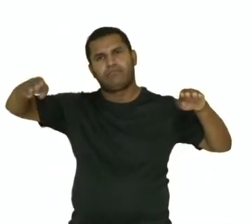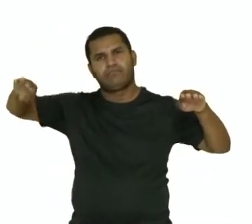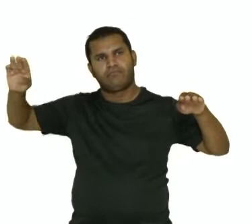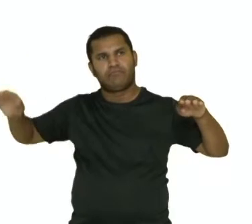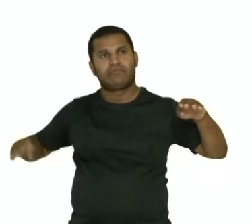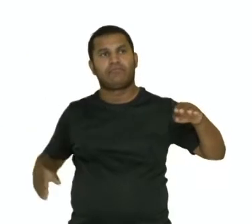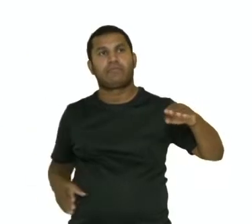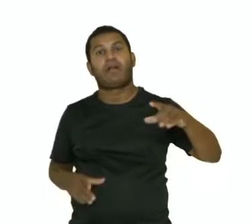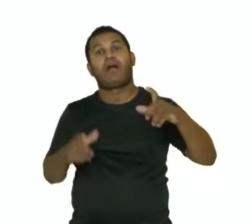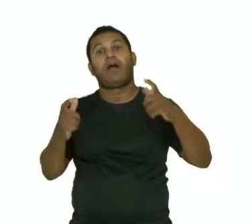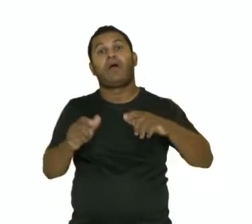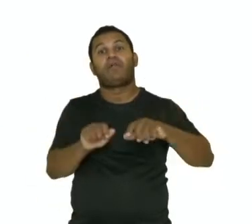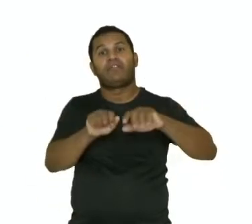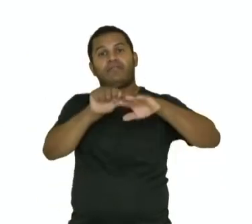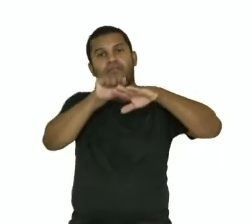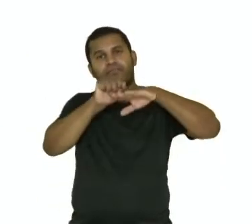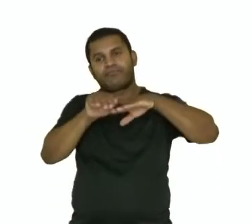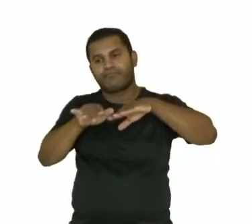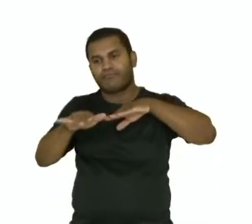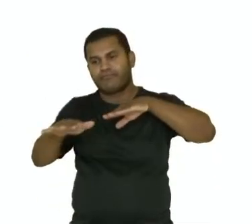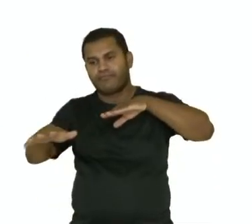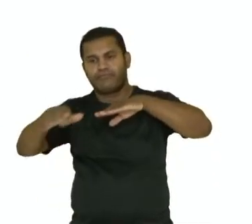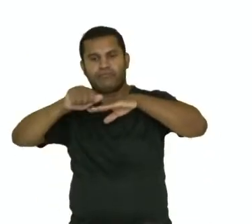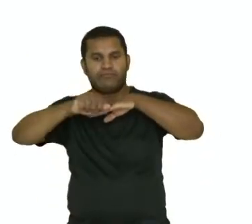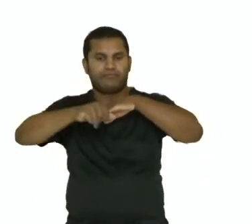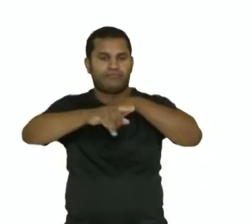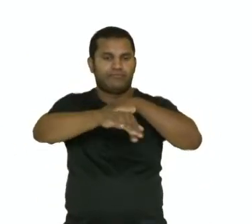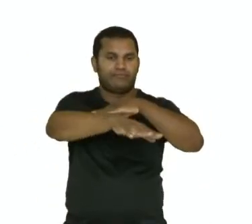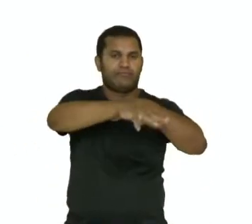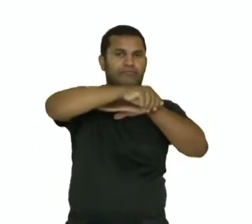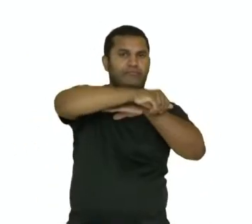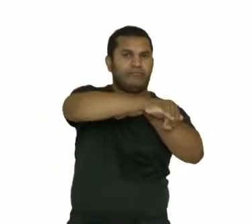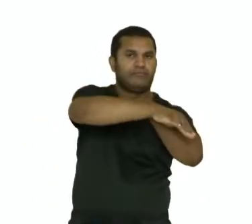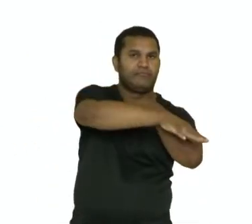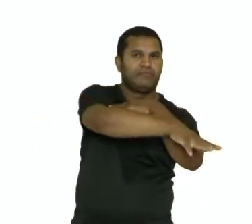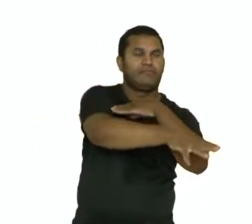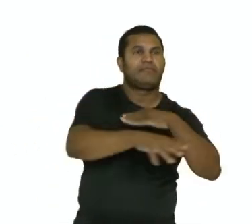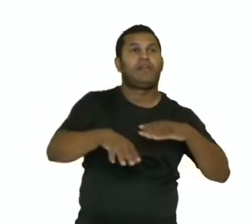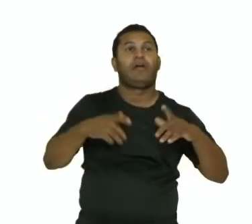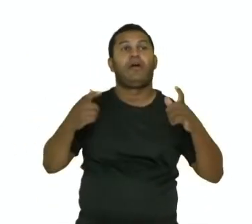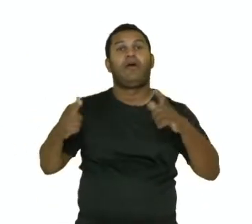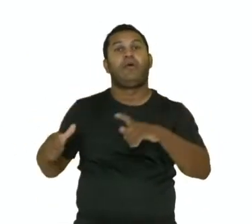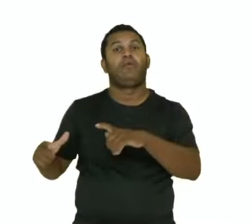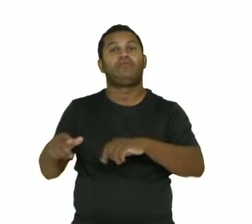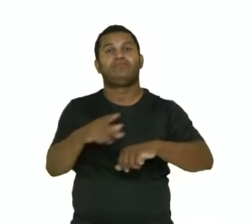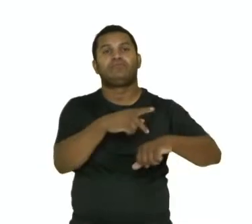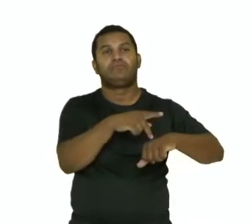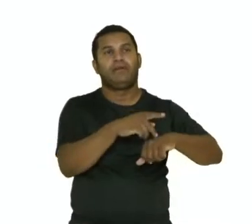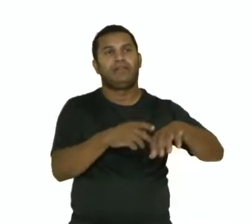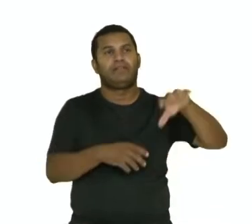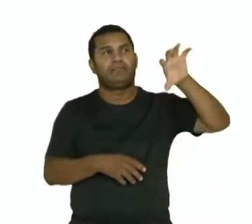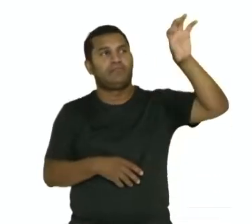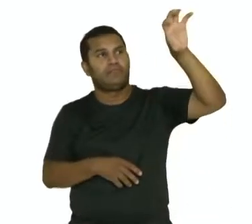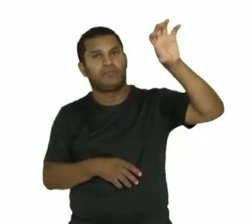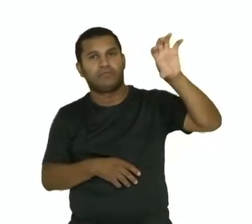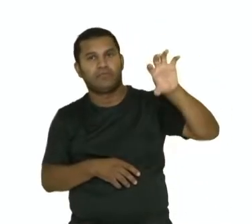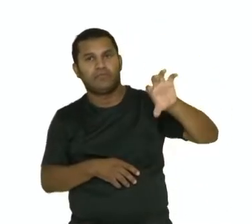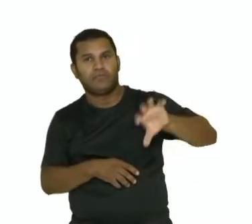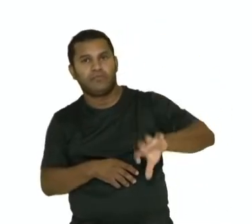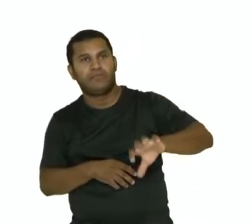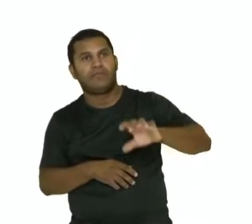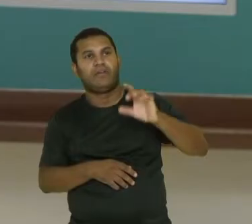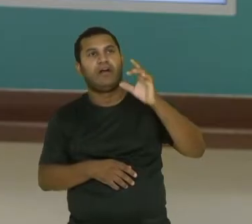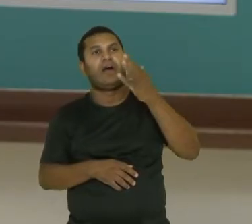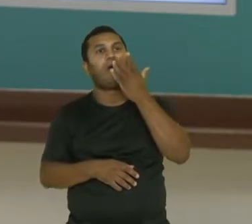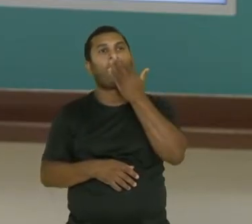foi se expandindo o seu domínio, tá? E todos os países que compreendem então a região